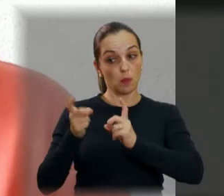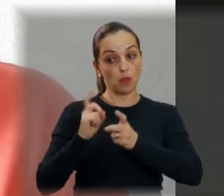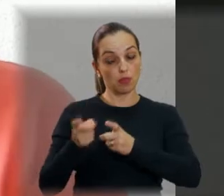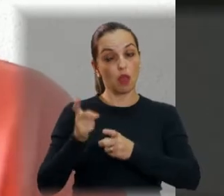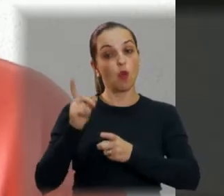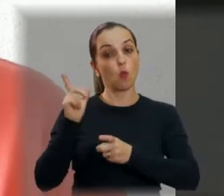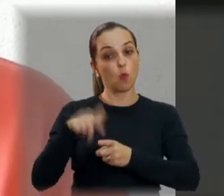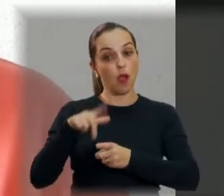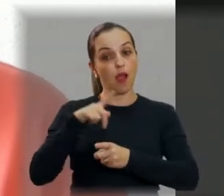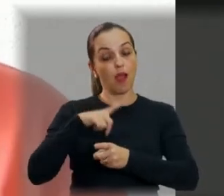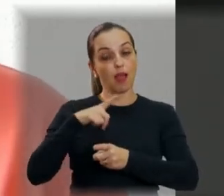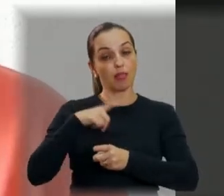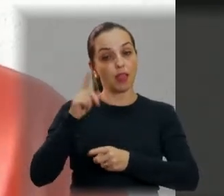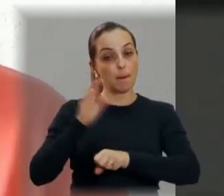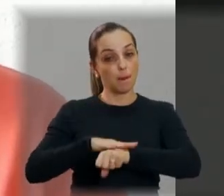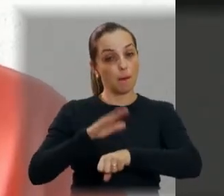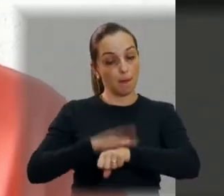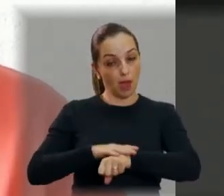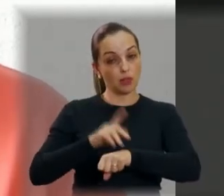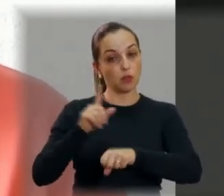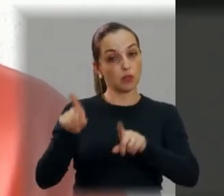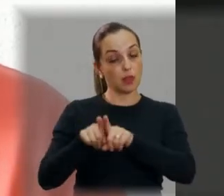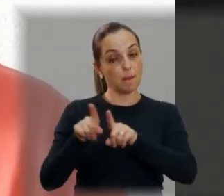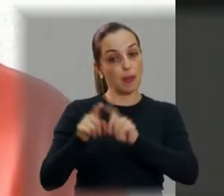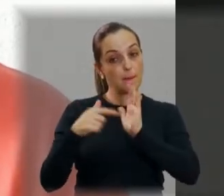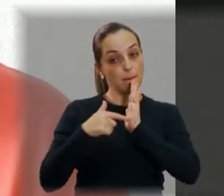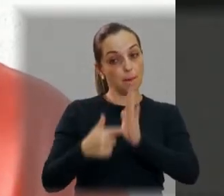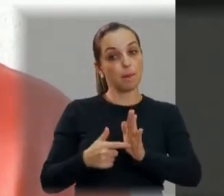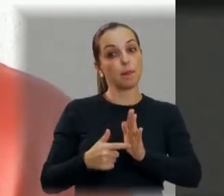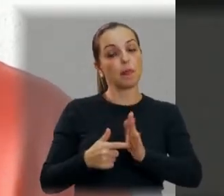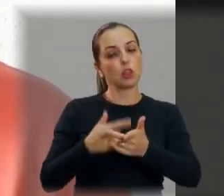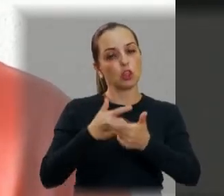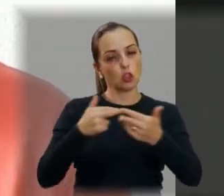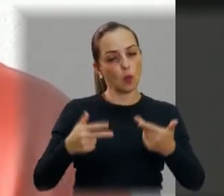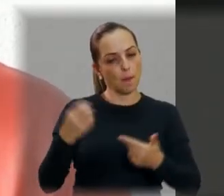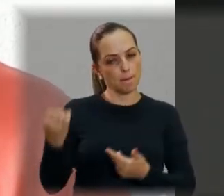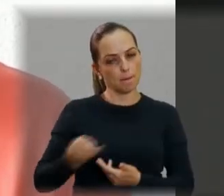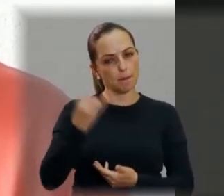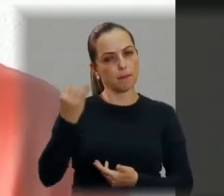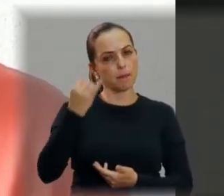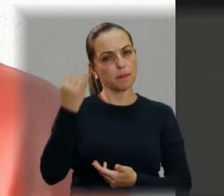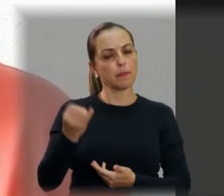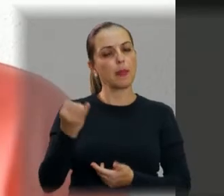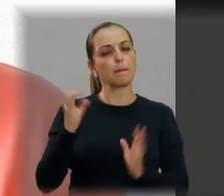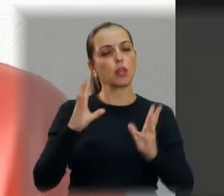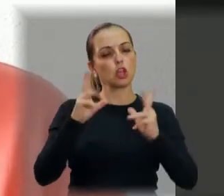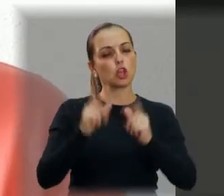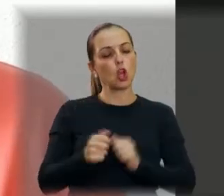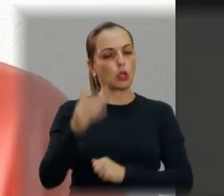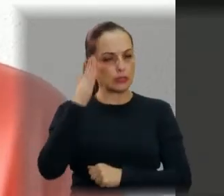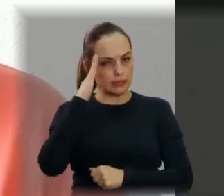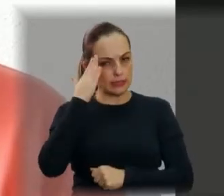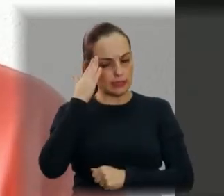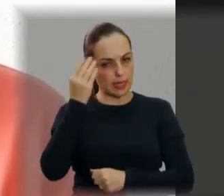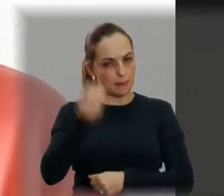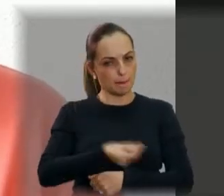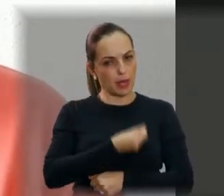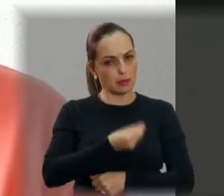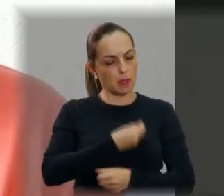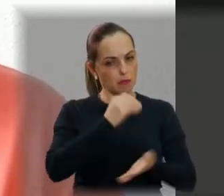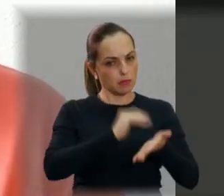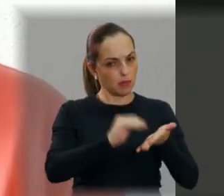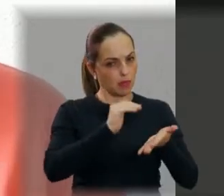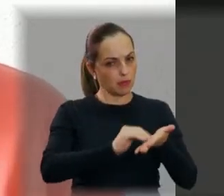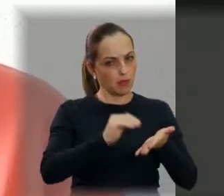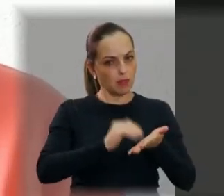elaborado, podemos, naquele momento, apresentar uma série de dados que foram importantes para a compreensão de todos. Tivemos a participação de alguns secretários,